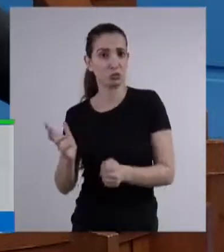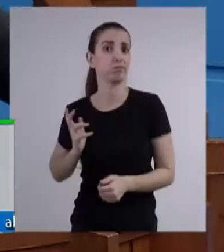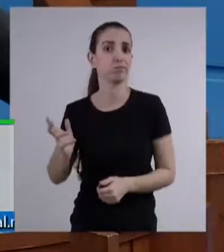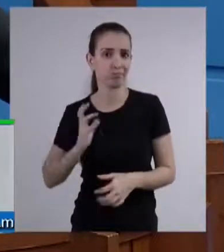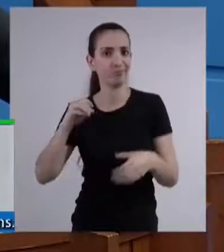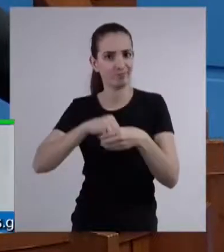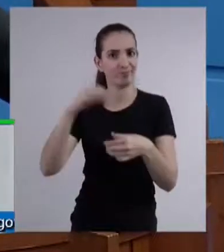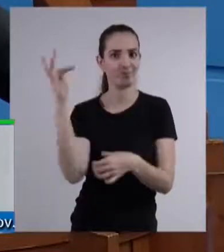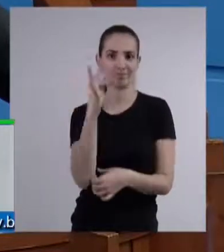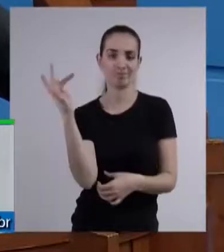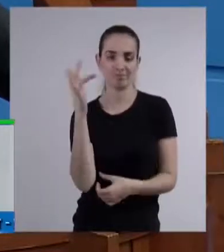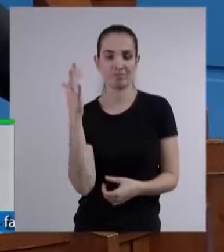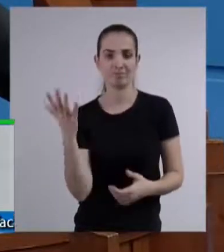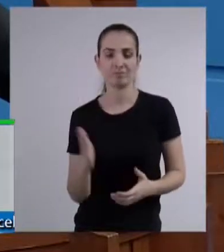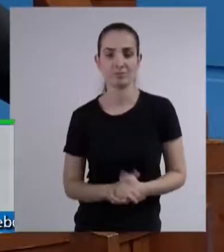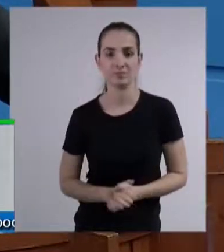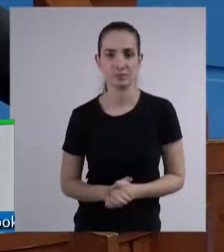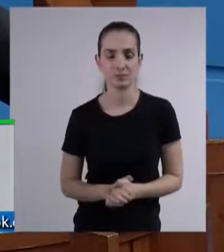alguns.